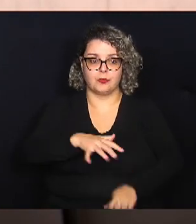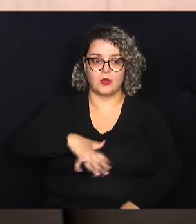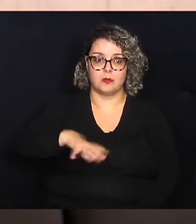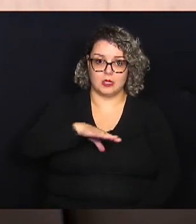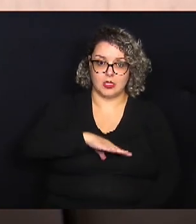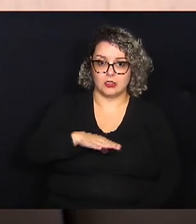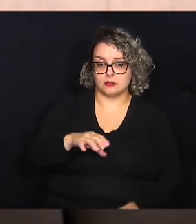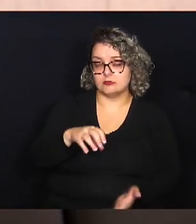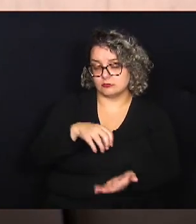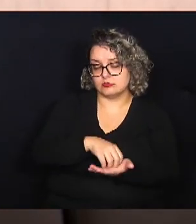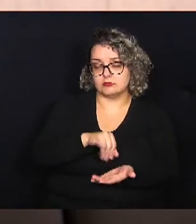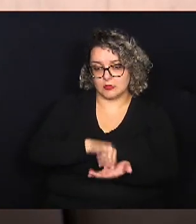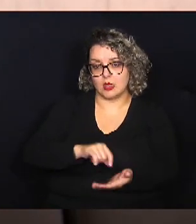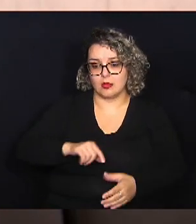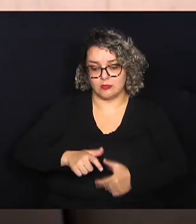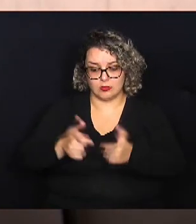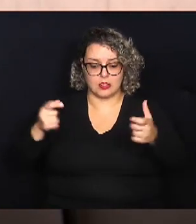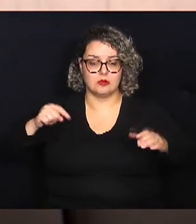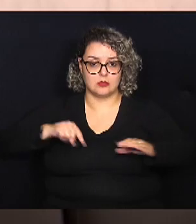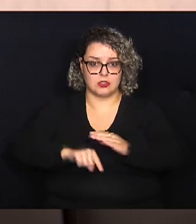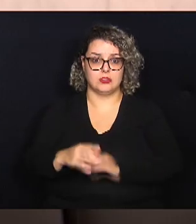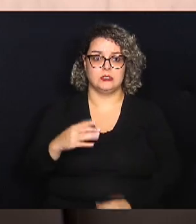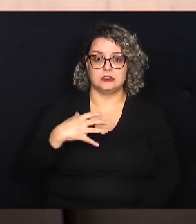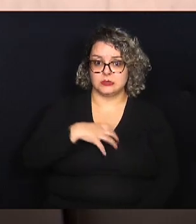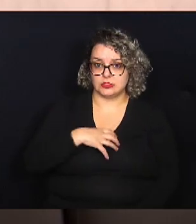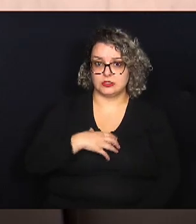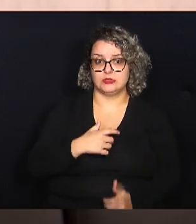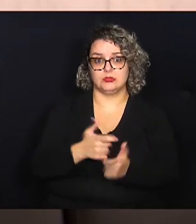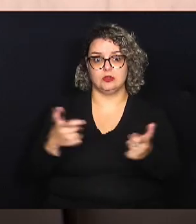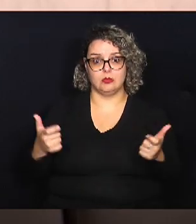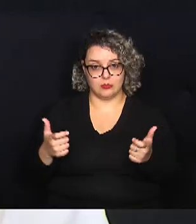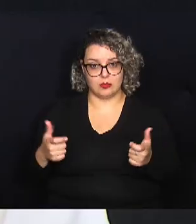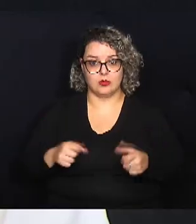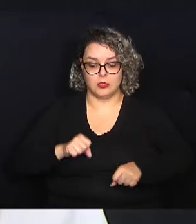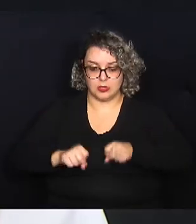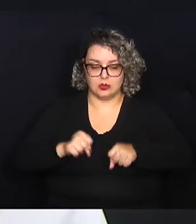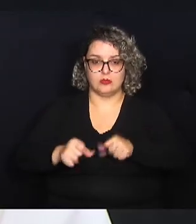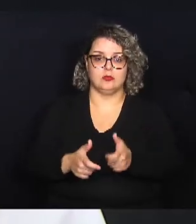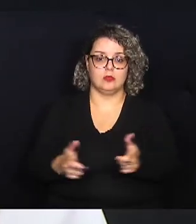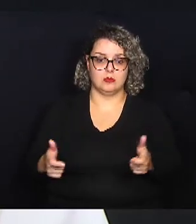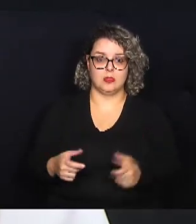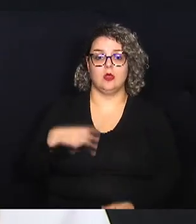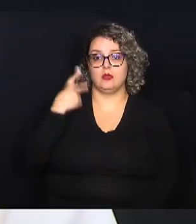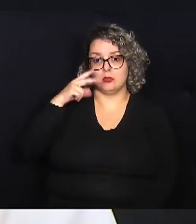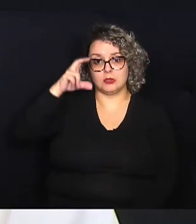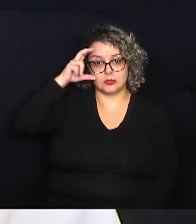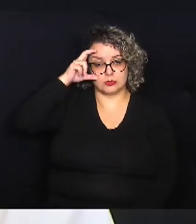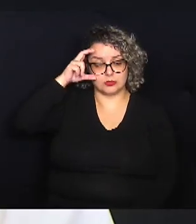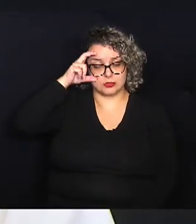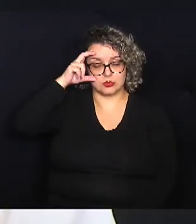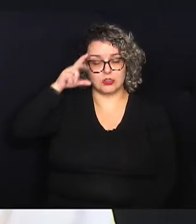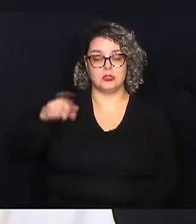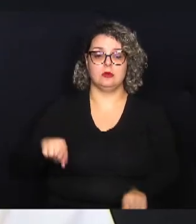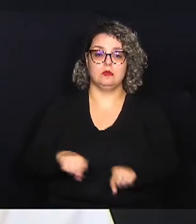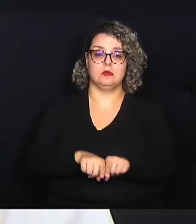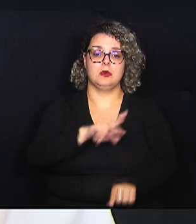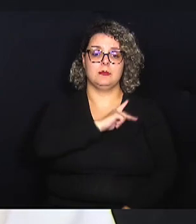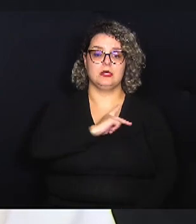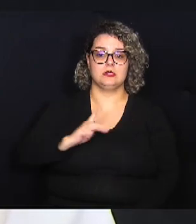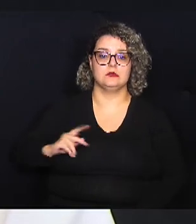um grande avanço. Nós temos sentido um grande aumento de ciclistas na cidade. O vereador Carlinhos Camelô, presidente da